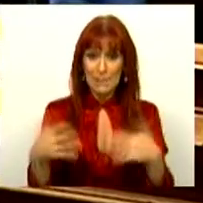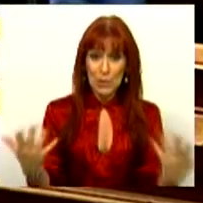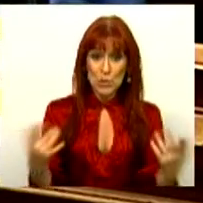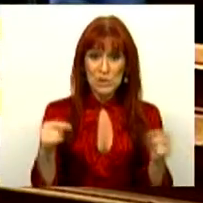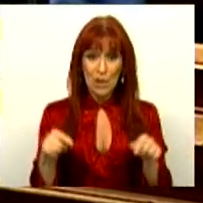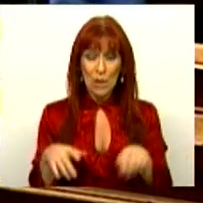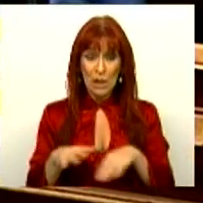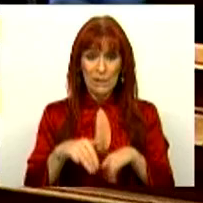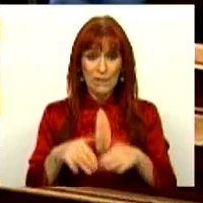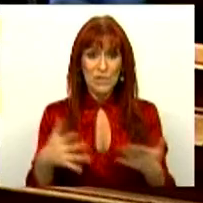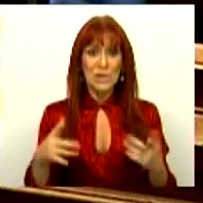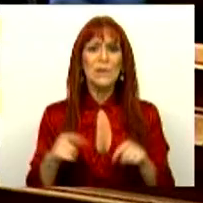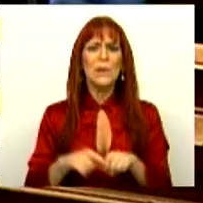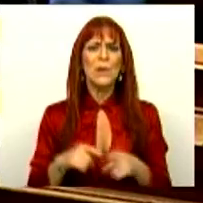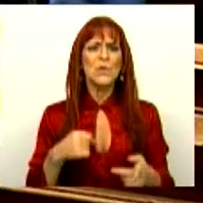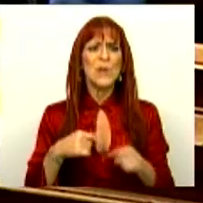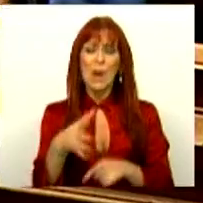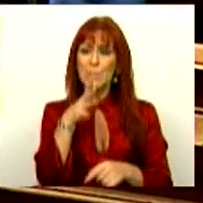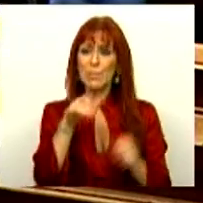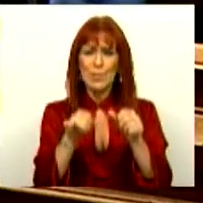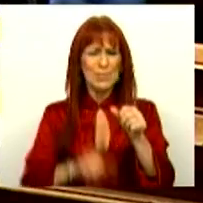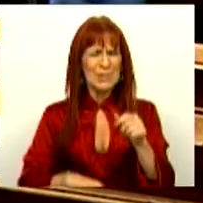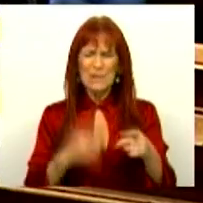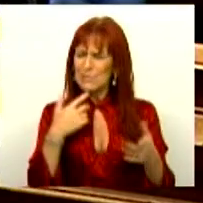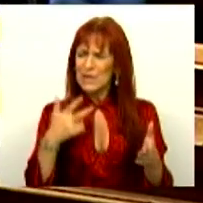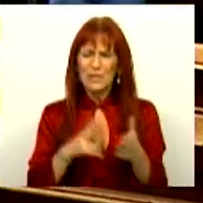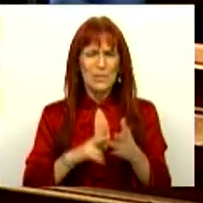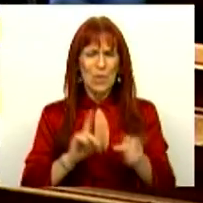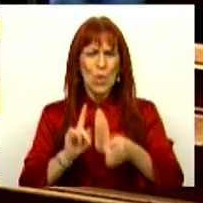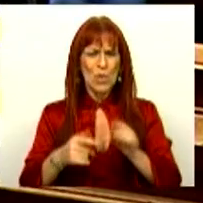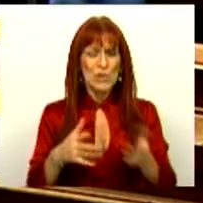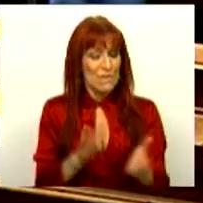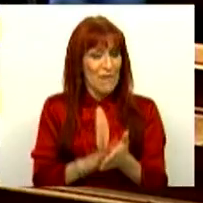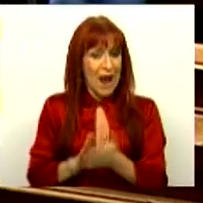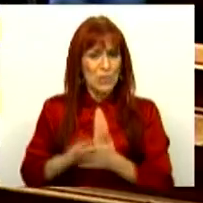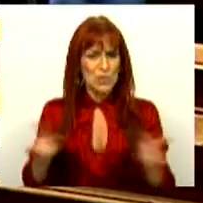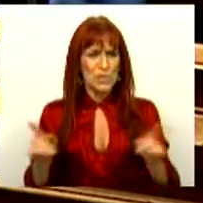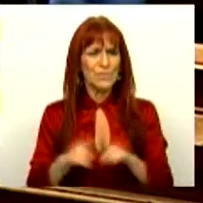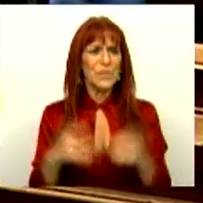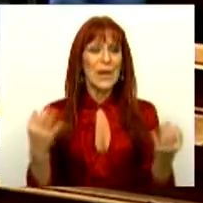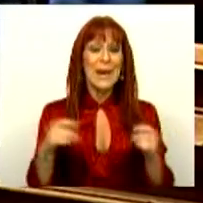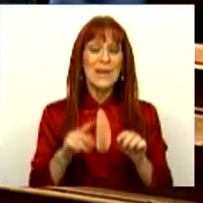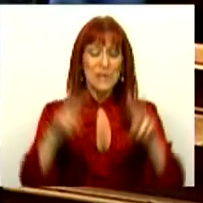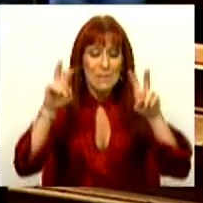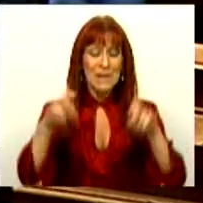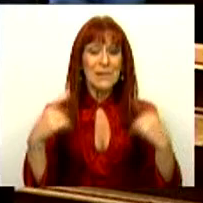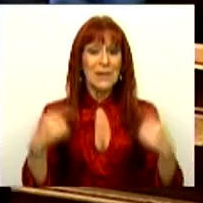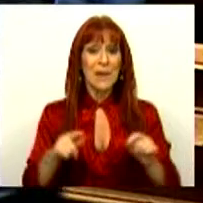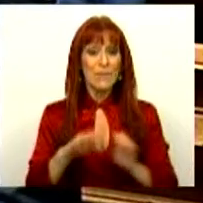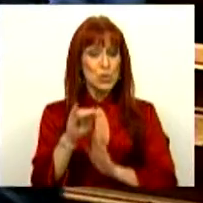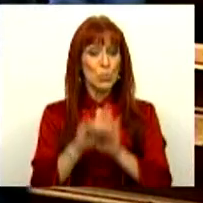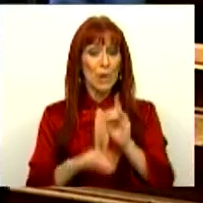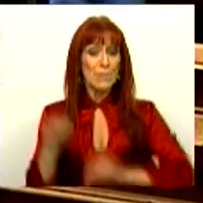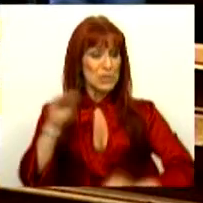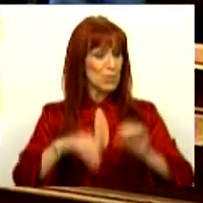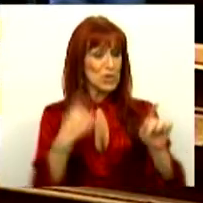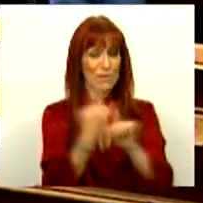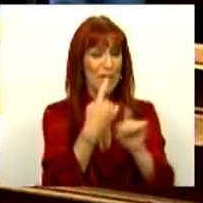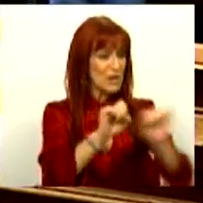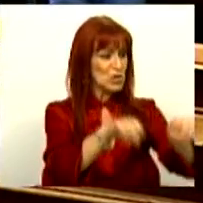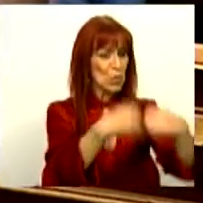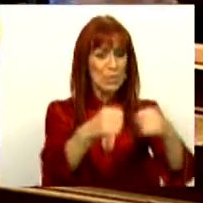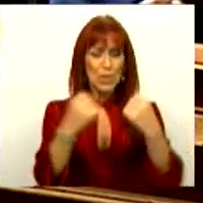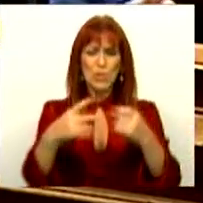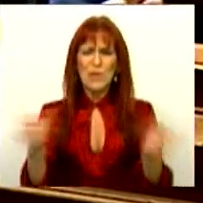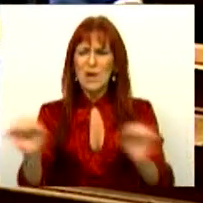que aqui decorre. Porque penso que faz afirmações que não correspondem inteiramente àquilo que são os factos. Porque efetivamente esta matéria estava nos programas eleitorais de vários partidos. Eu